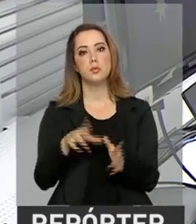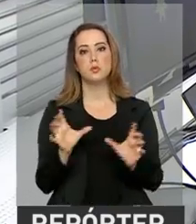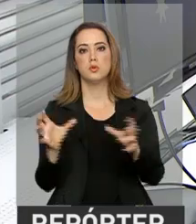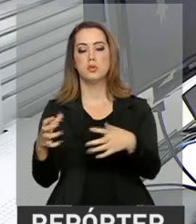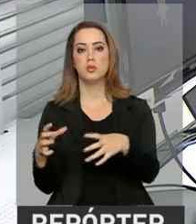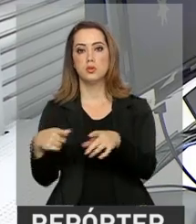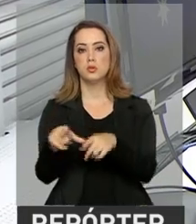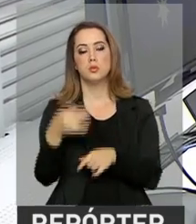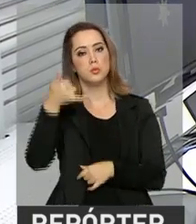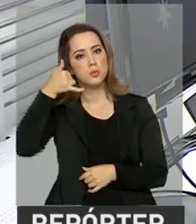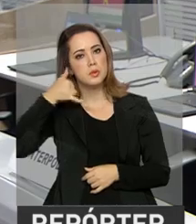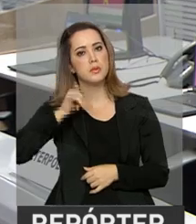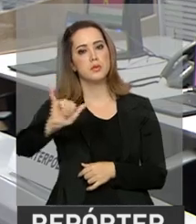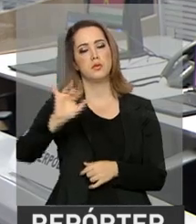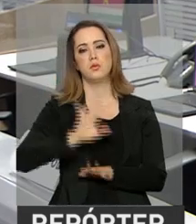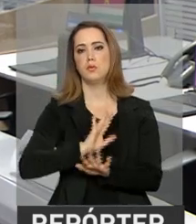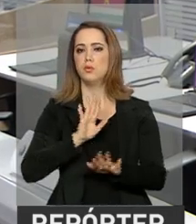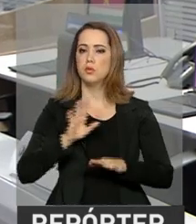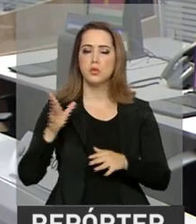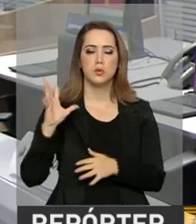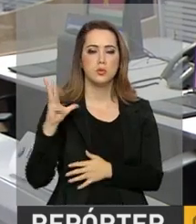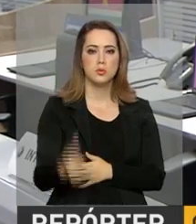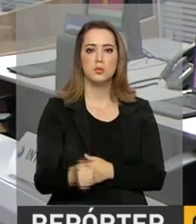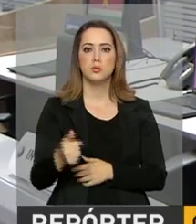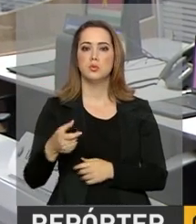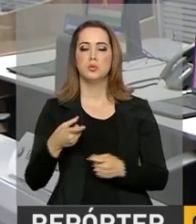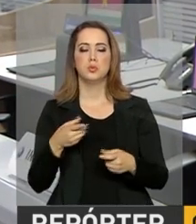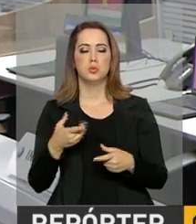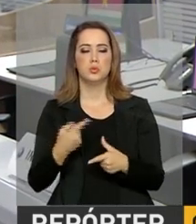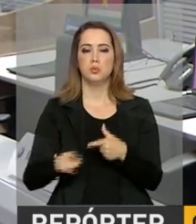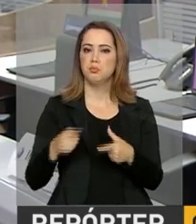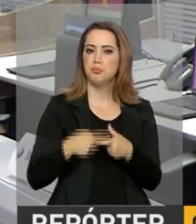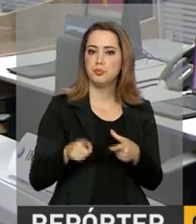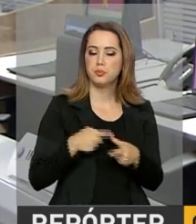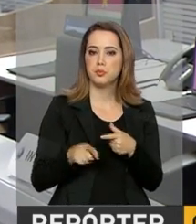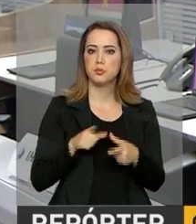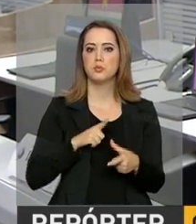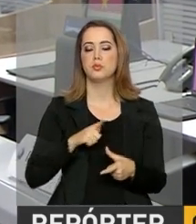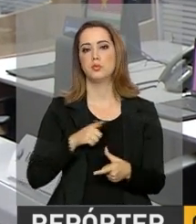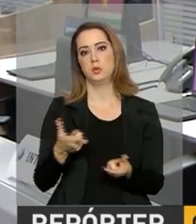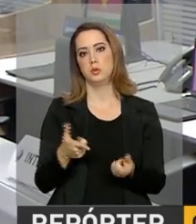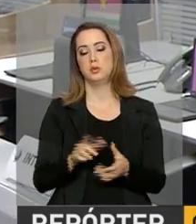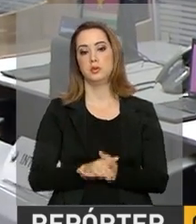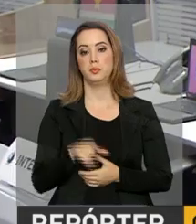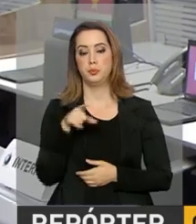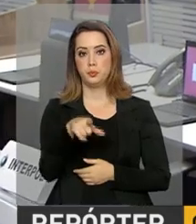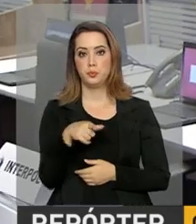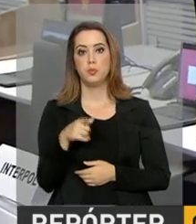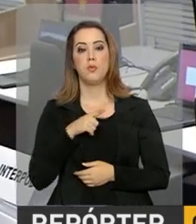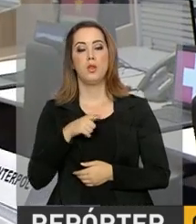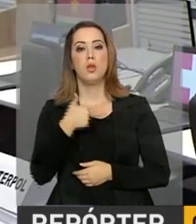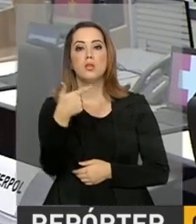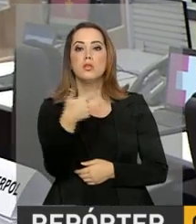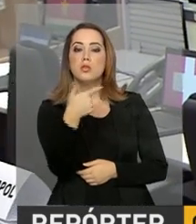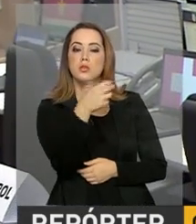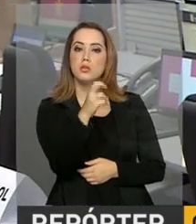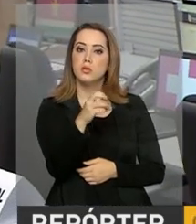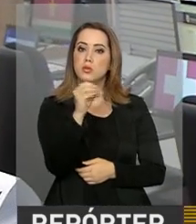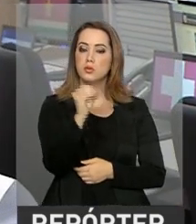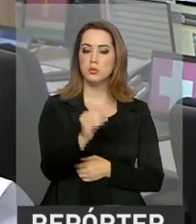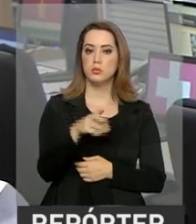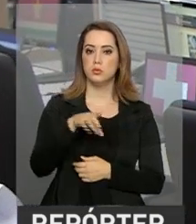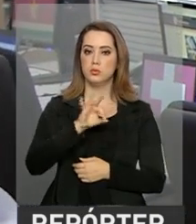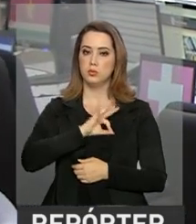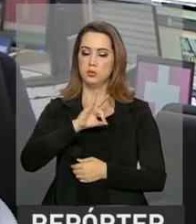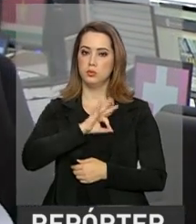qualquer tipo de criminalidade. Essa estrutura vai funcionar até o dia 19 de setembro. Estão trabalhando aqui 250 policiais